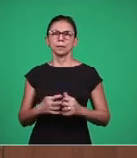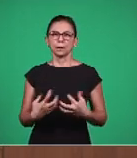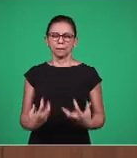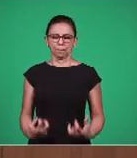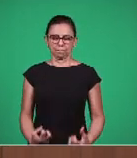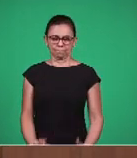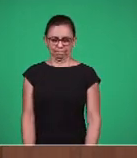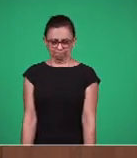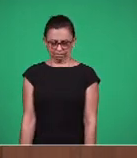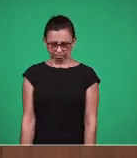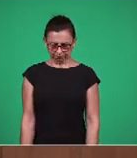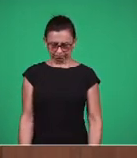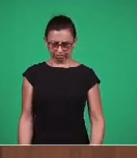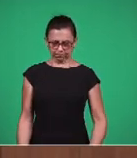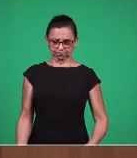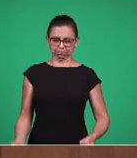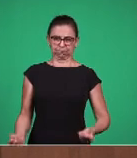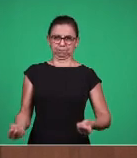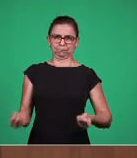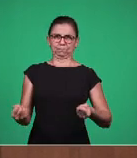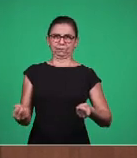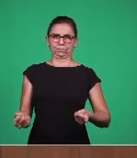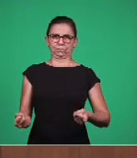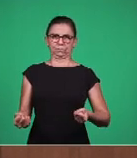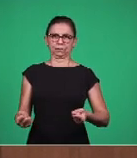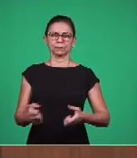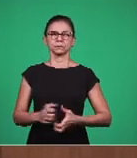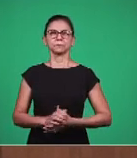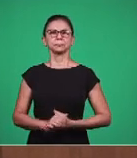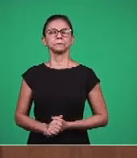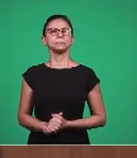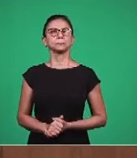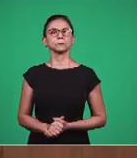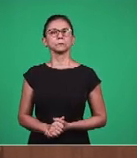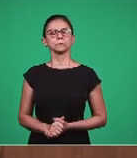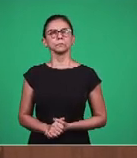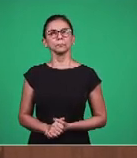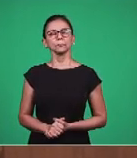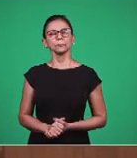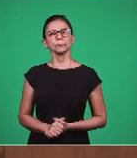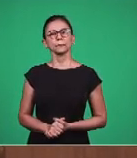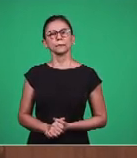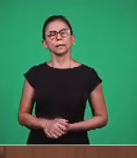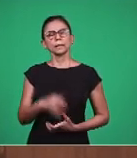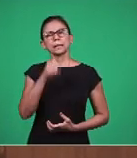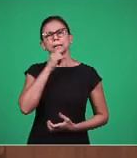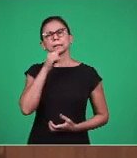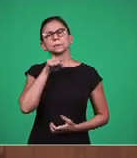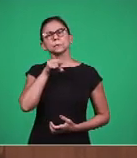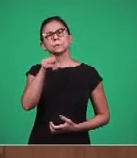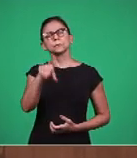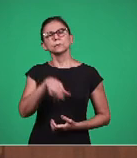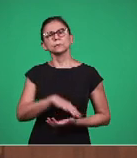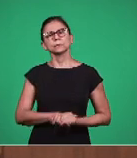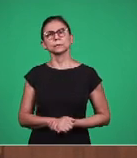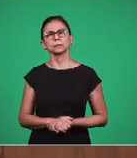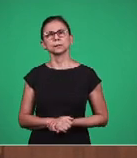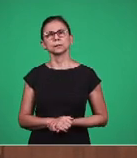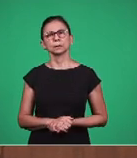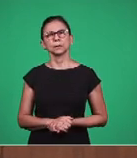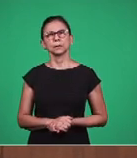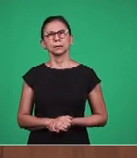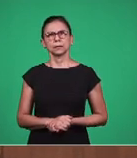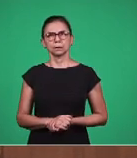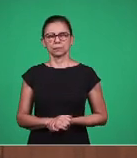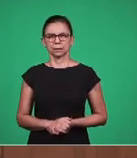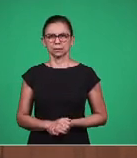volume, o maior peso. Então, veja os irmãos, quando você pega um peso e você está